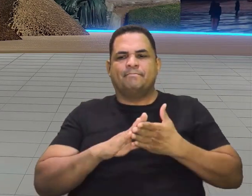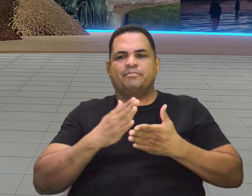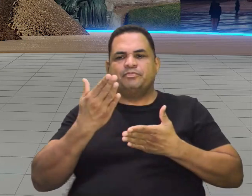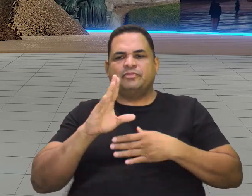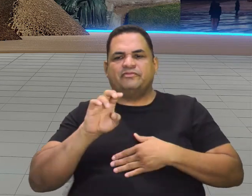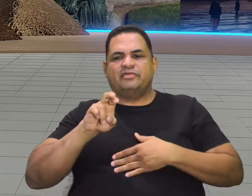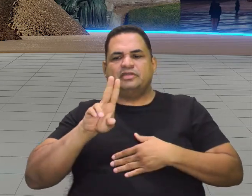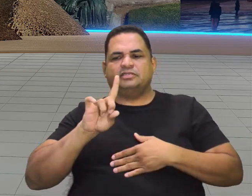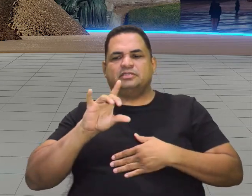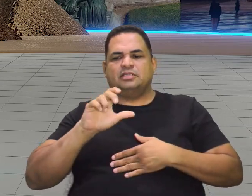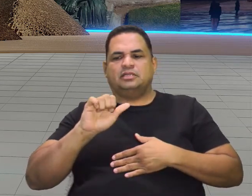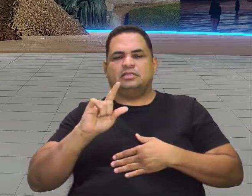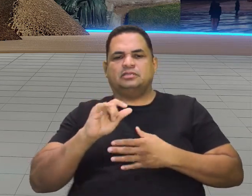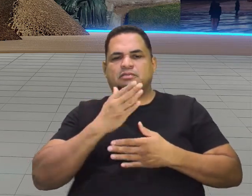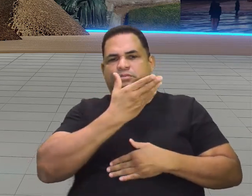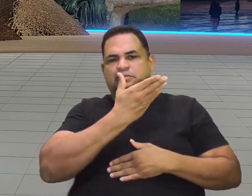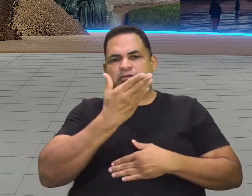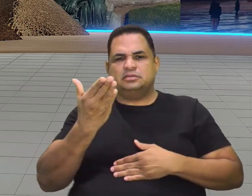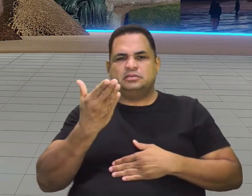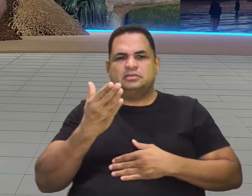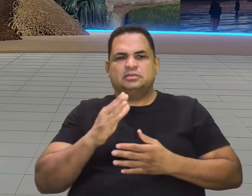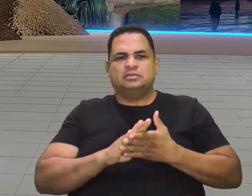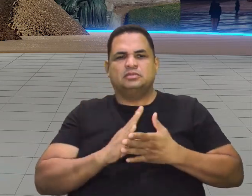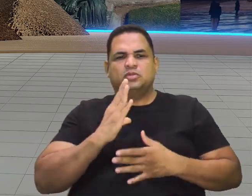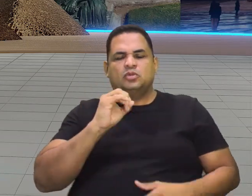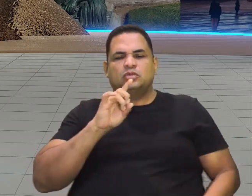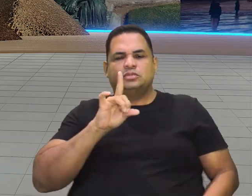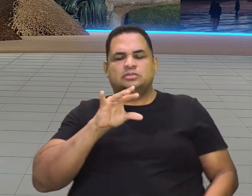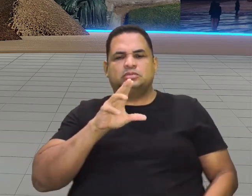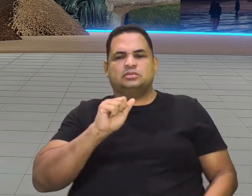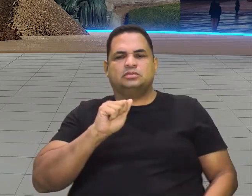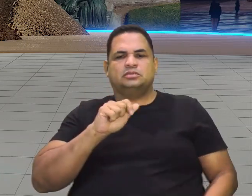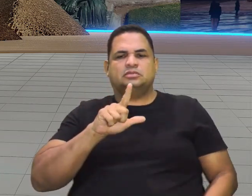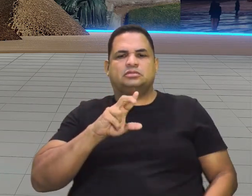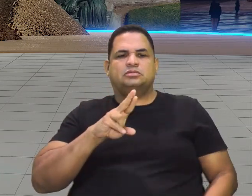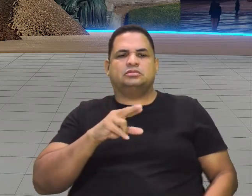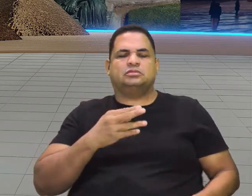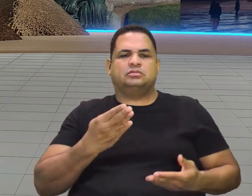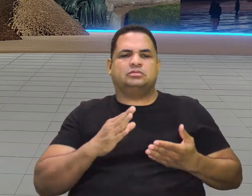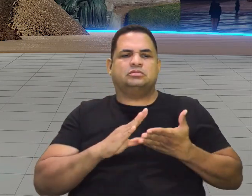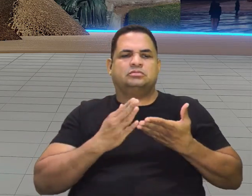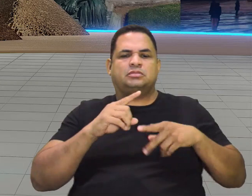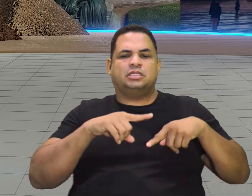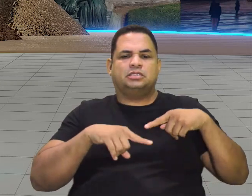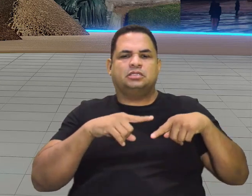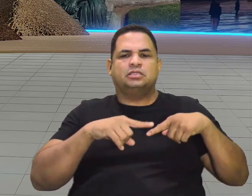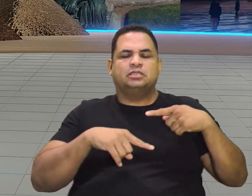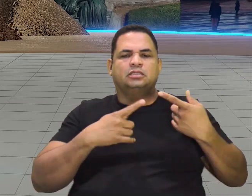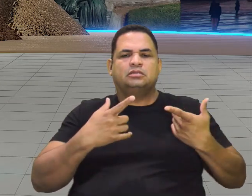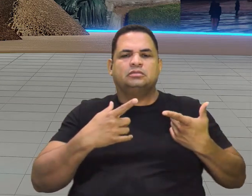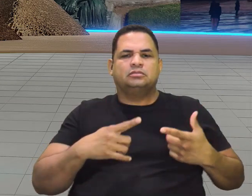cultura material. Taj Mahal, Coliseu, cultura material? Cultura material.